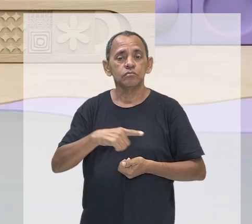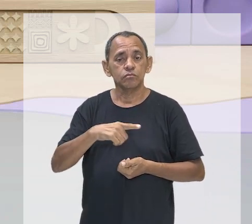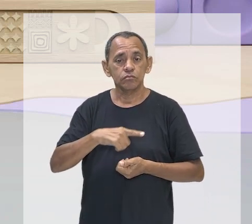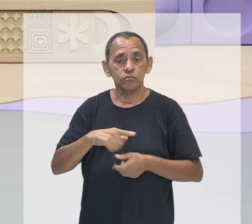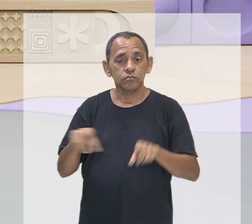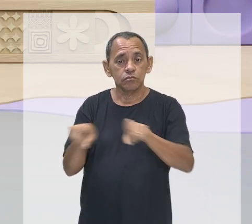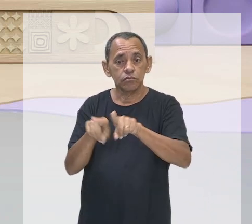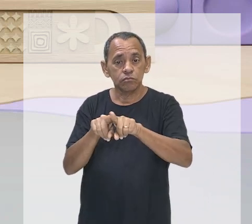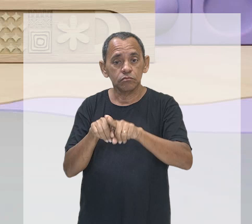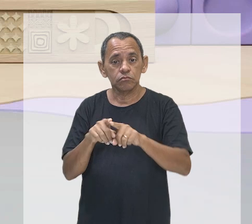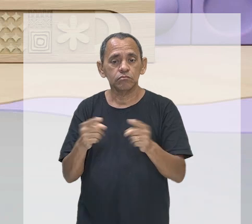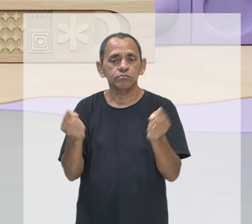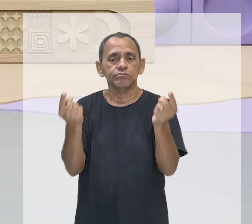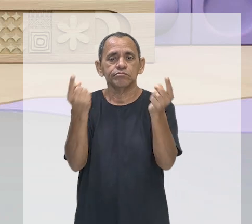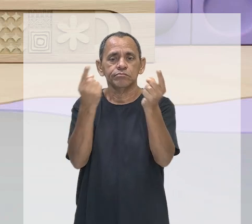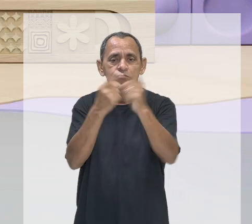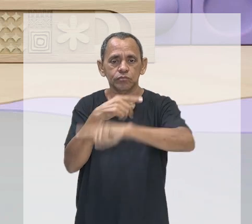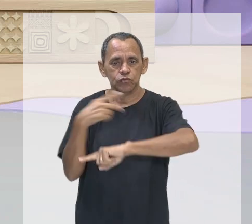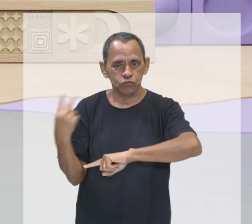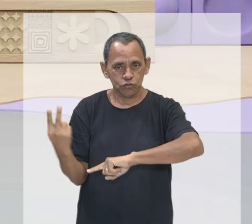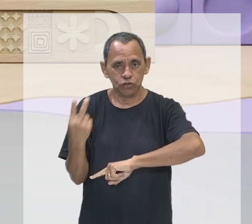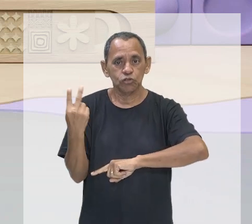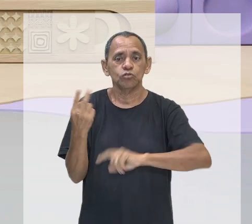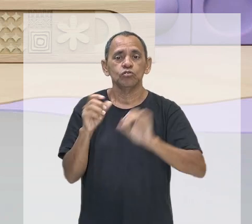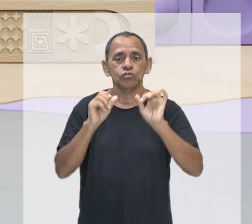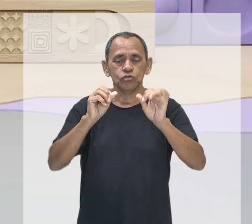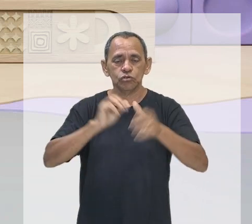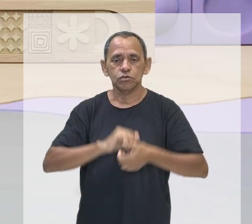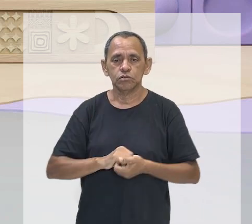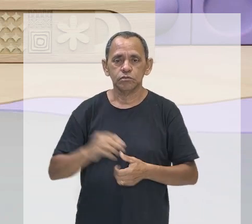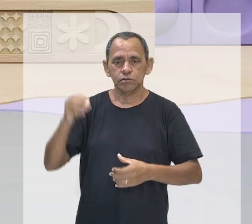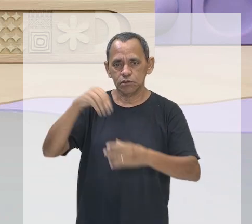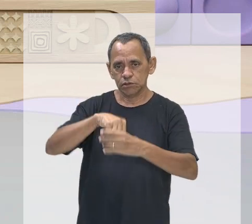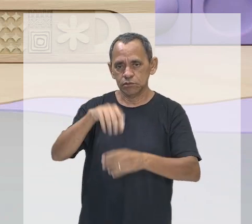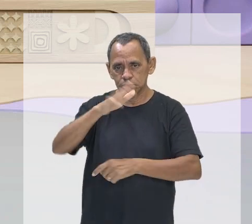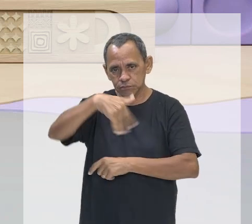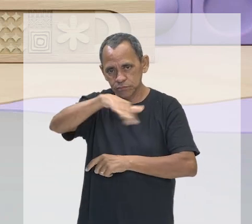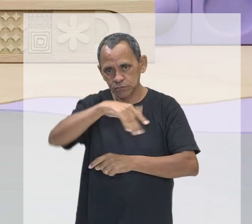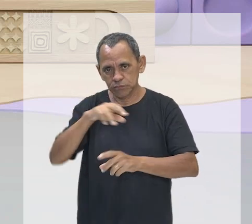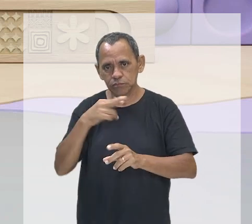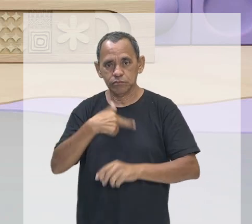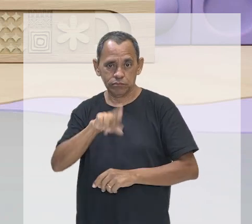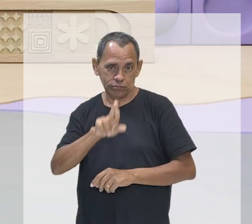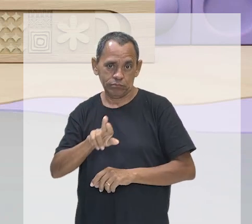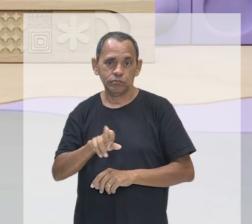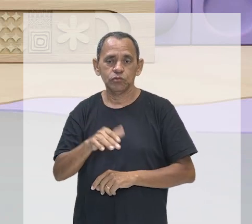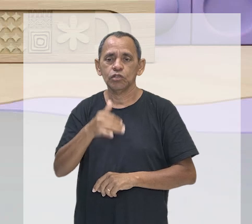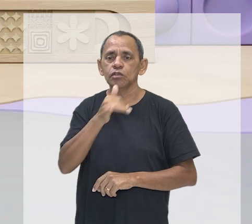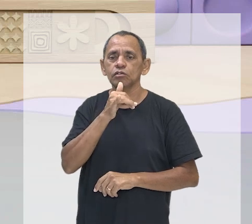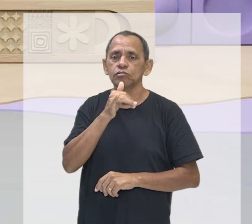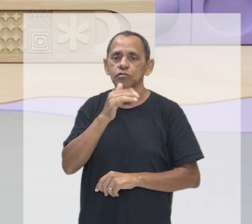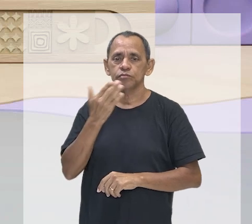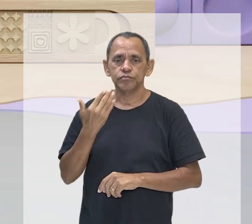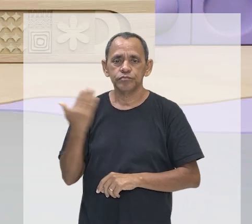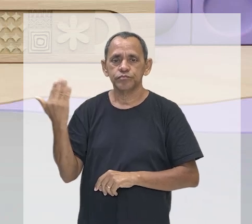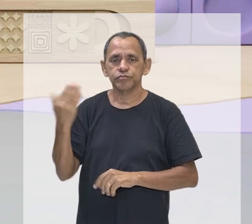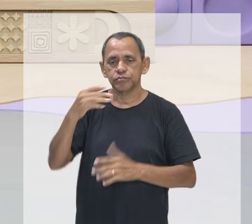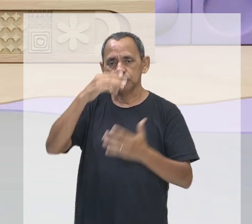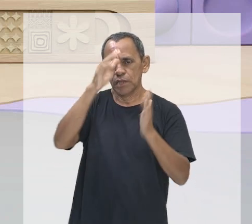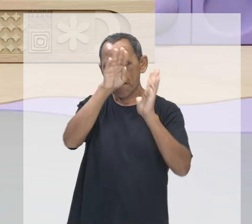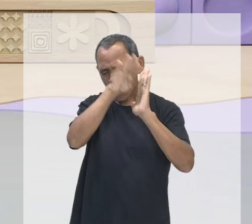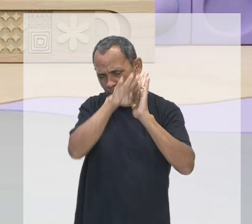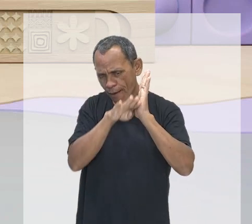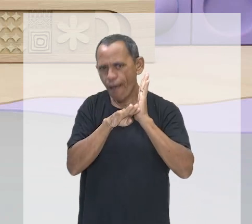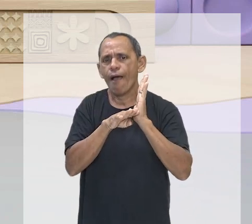religiosa. Neste caso, podemos apontar como exemplos de contravalores na dimensão